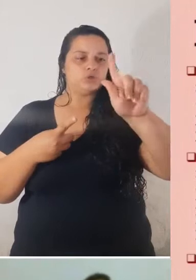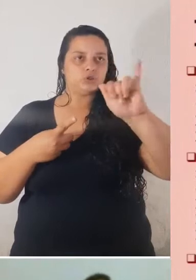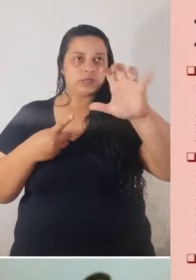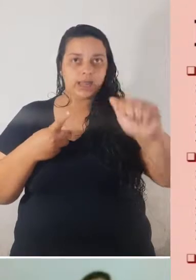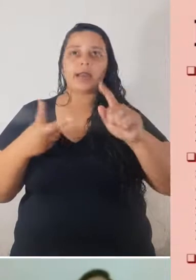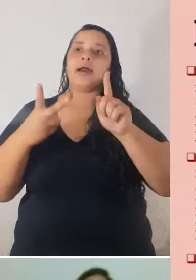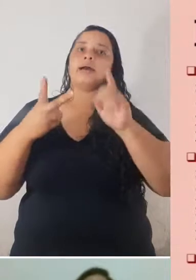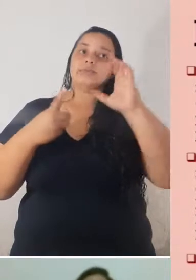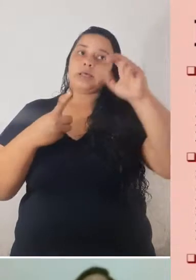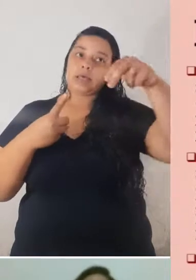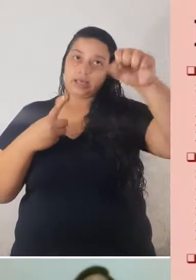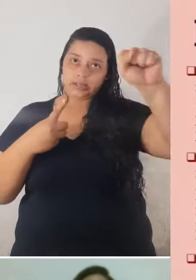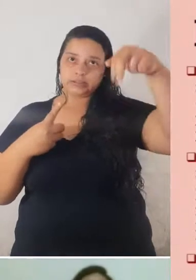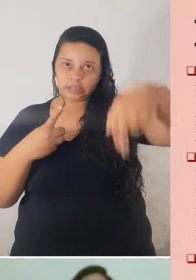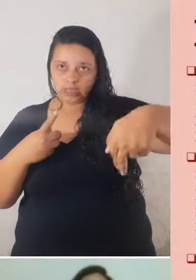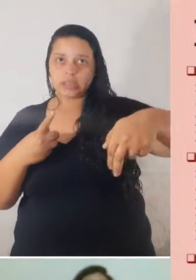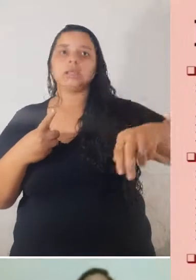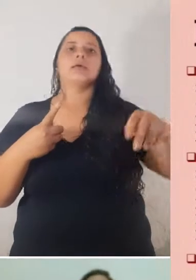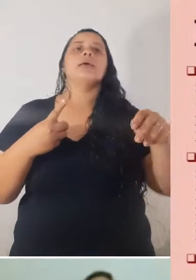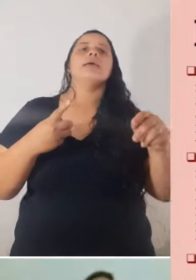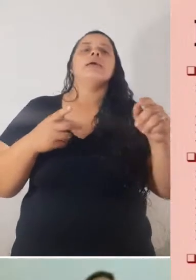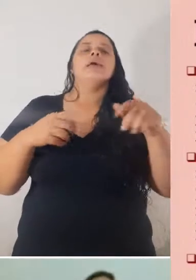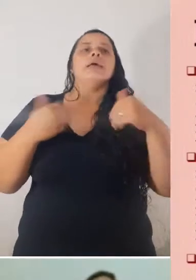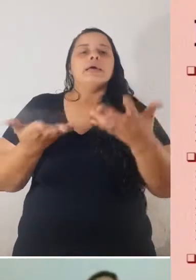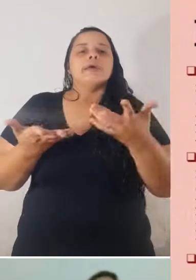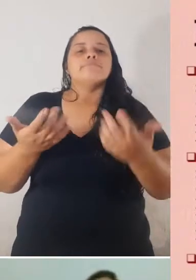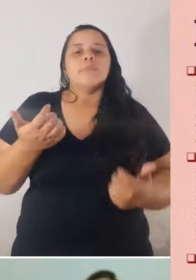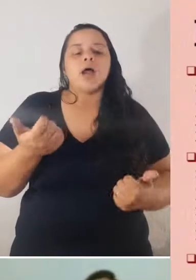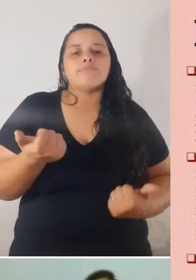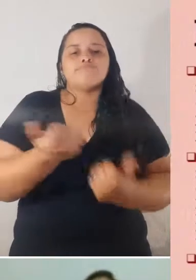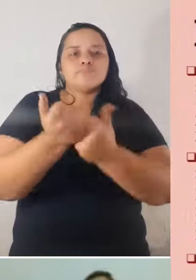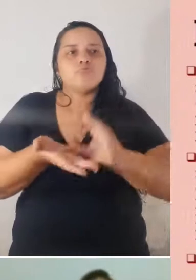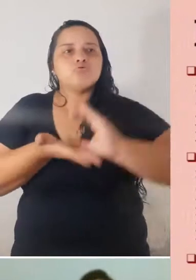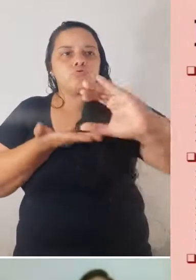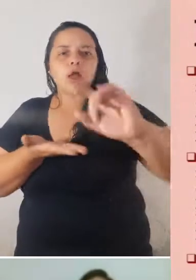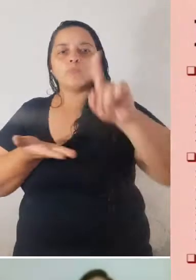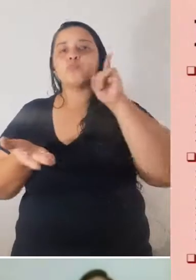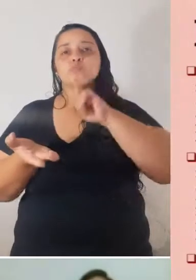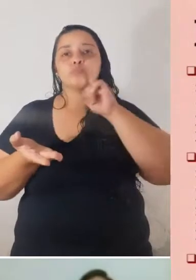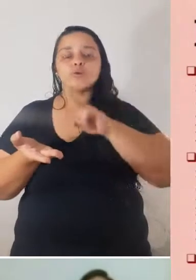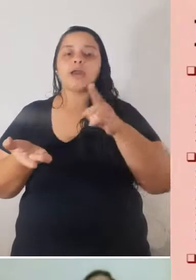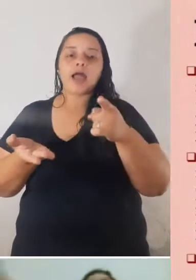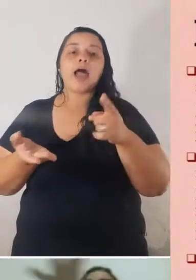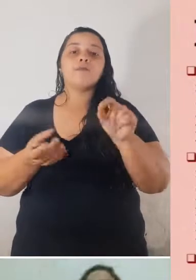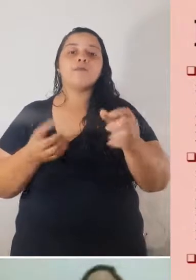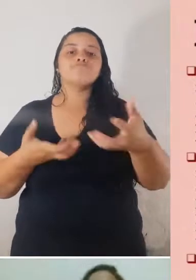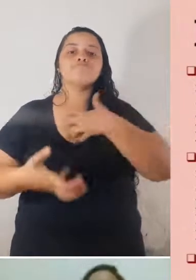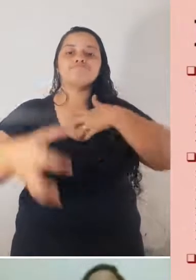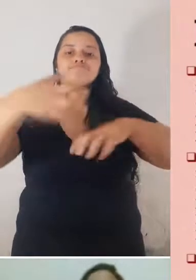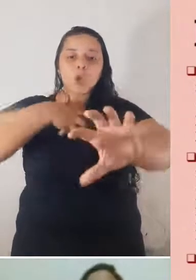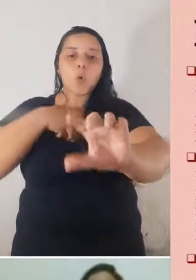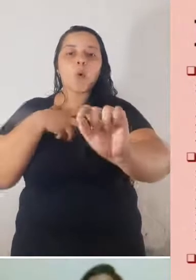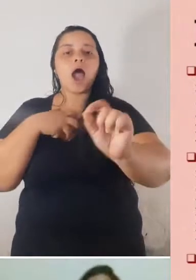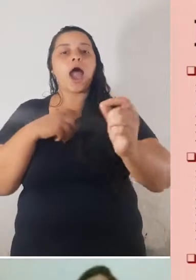CSN ela vai ser financiada com investimento norte-americano e em troca da entrada do Brasil na Segunda Guerra Mundial ao